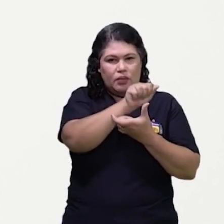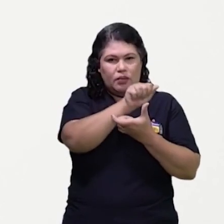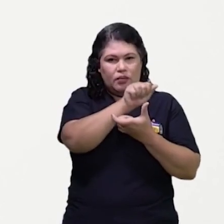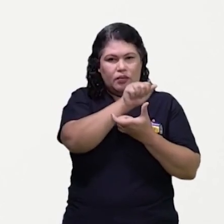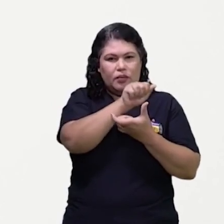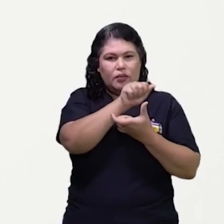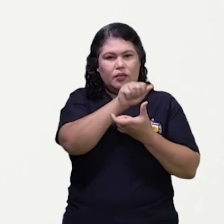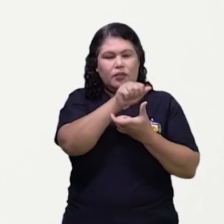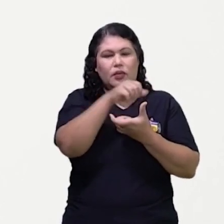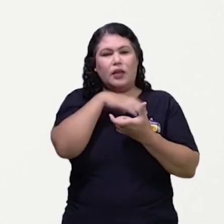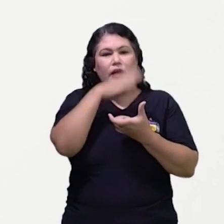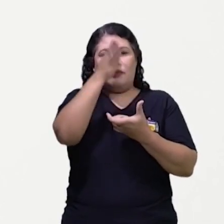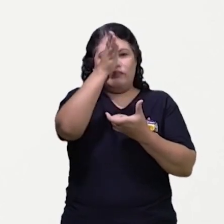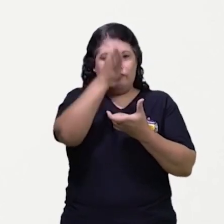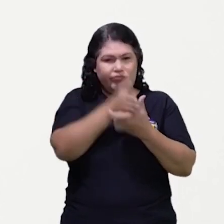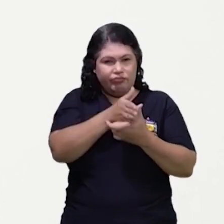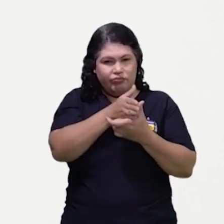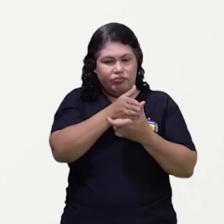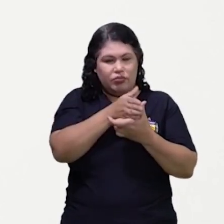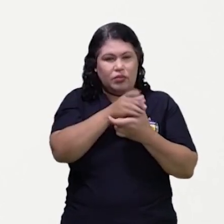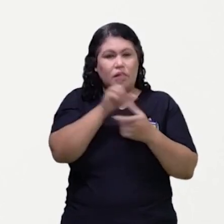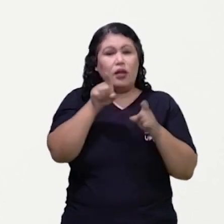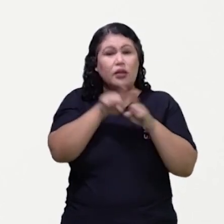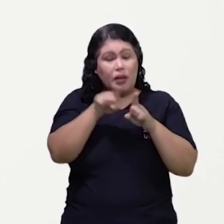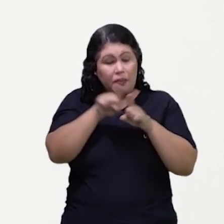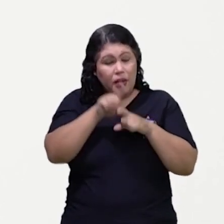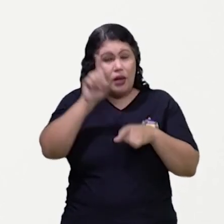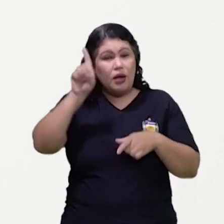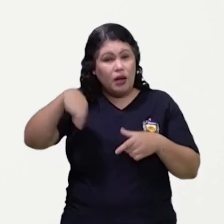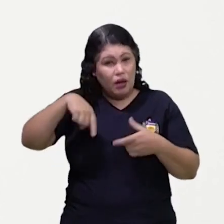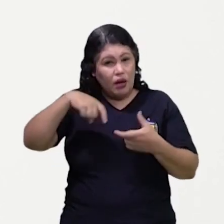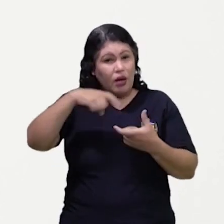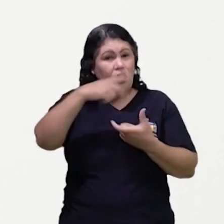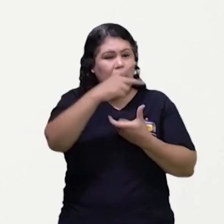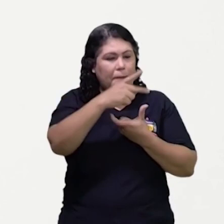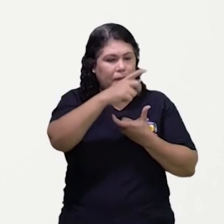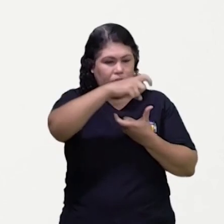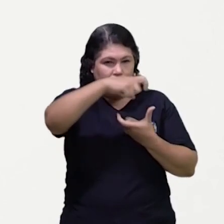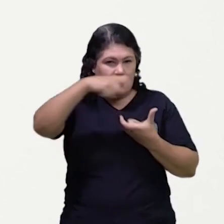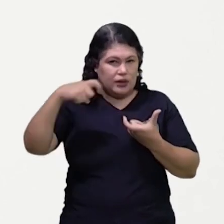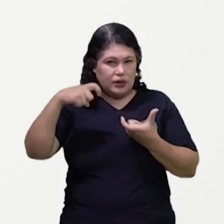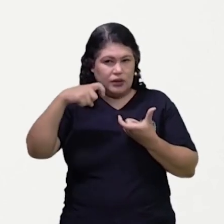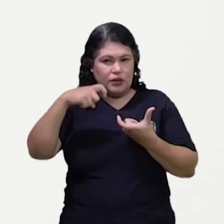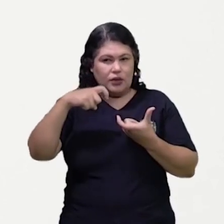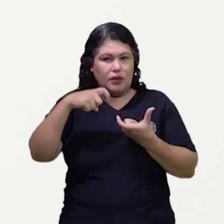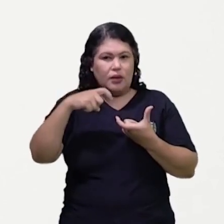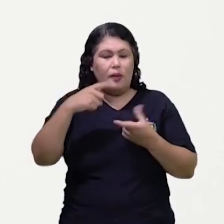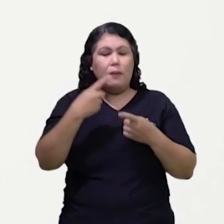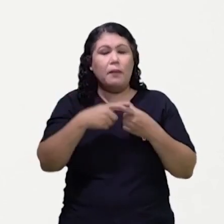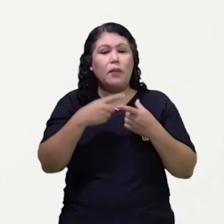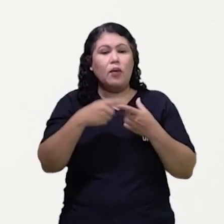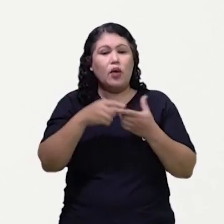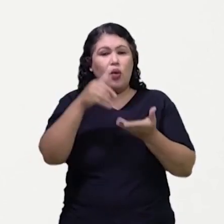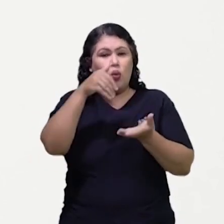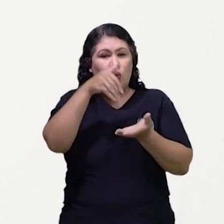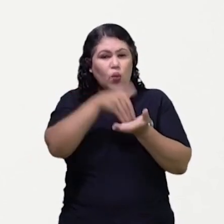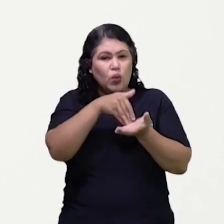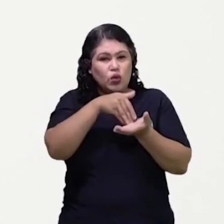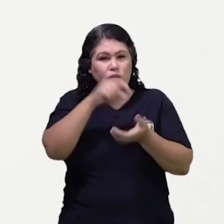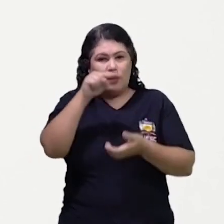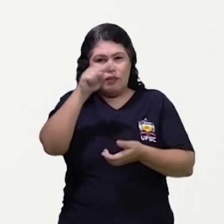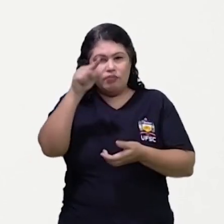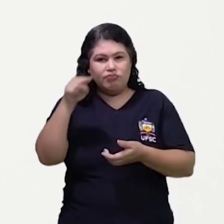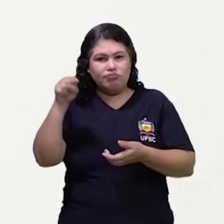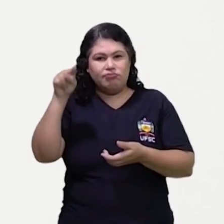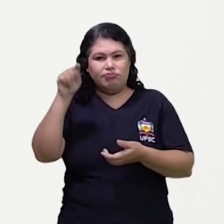É o quê? É uma oxítona ou uma paroxítona? É também uma paroxítona terminada em an. Se eu botar